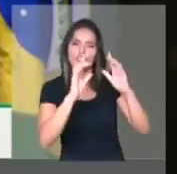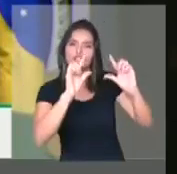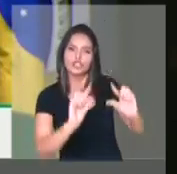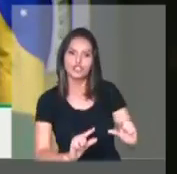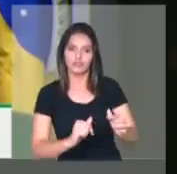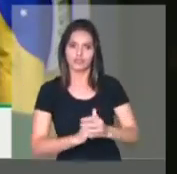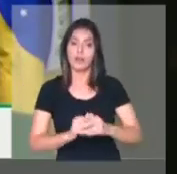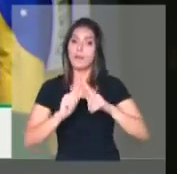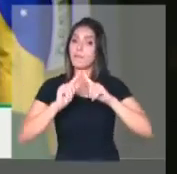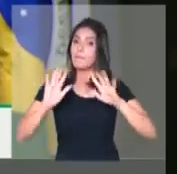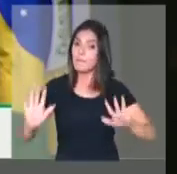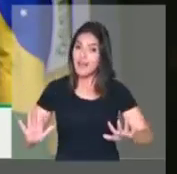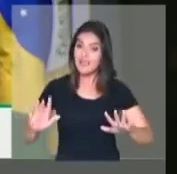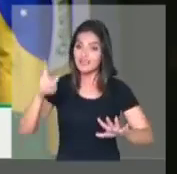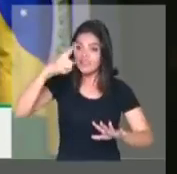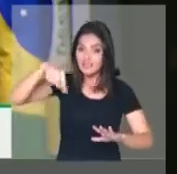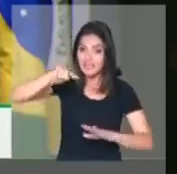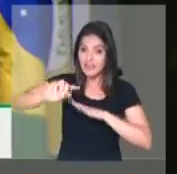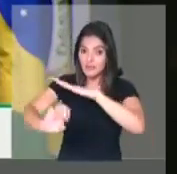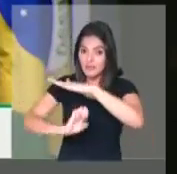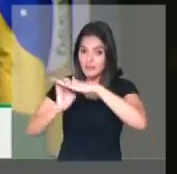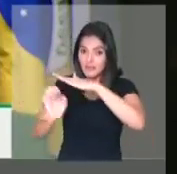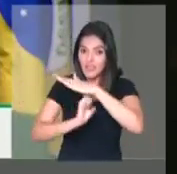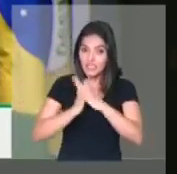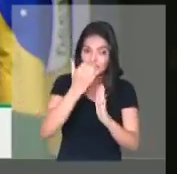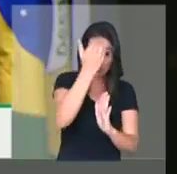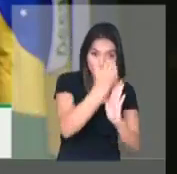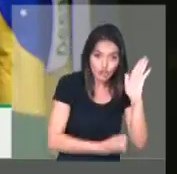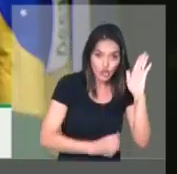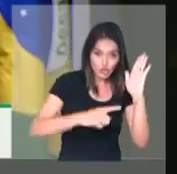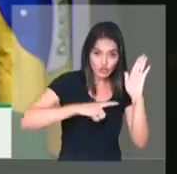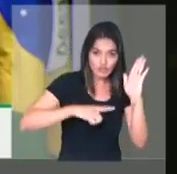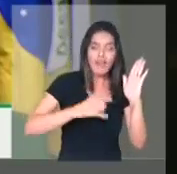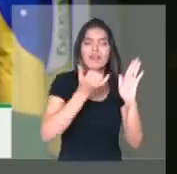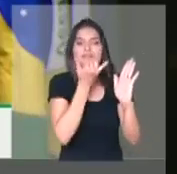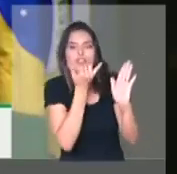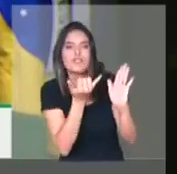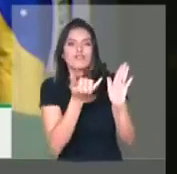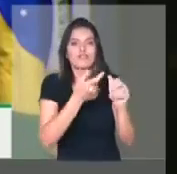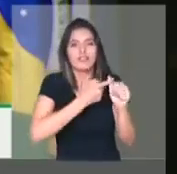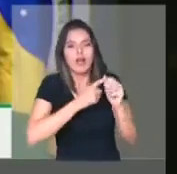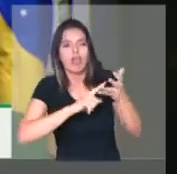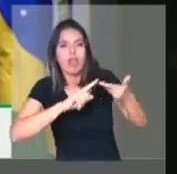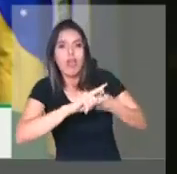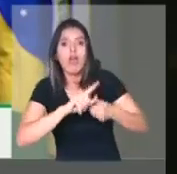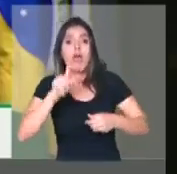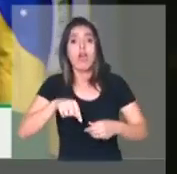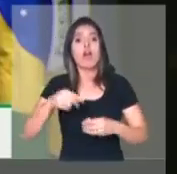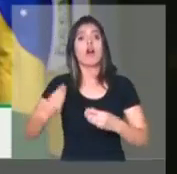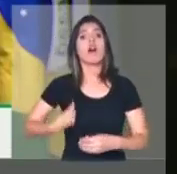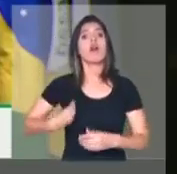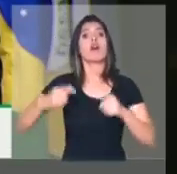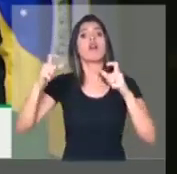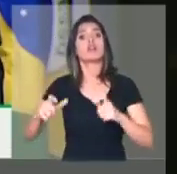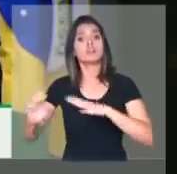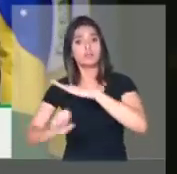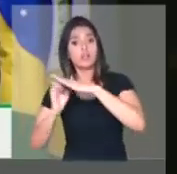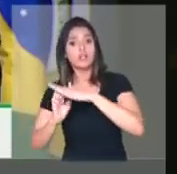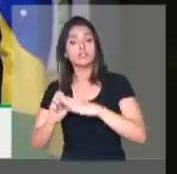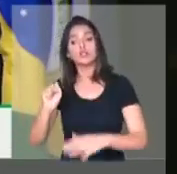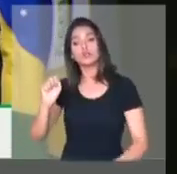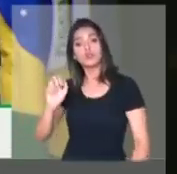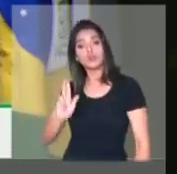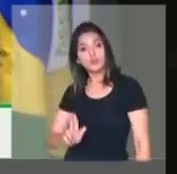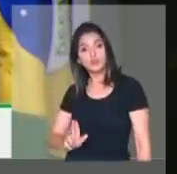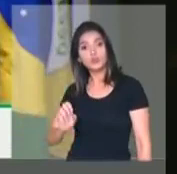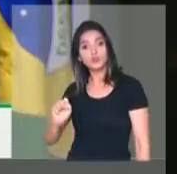E mais de 50% está no sul-sudeste do Brasil. Isso é uma injustiça e precisa